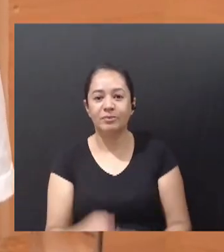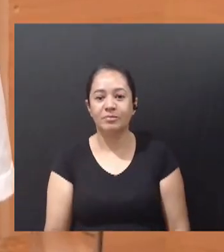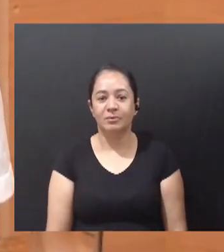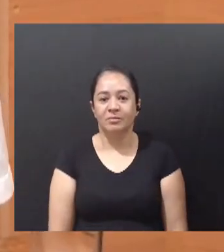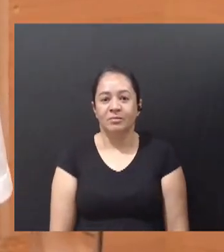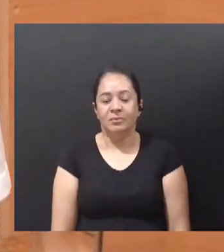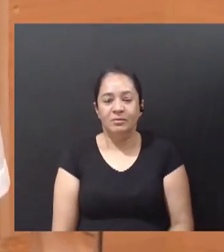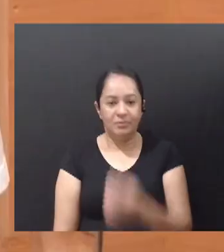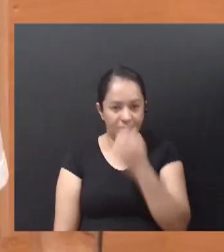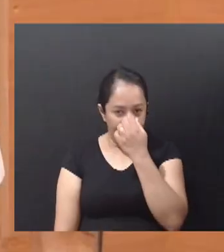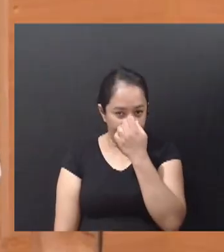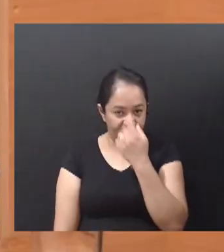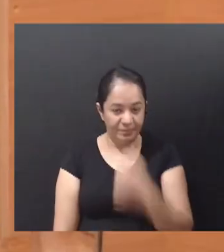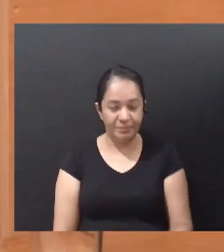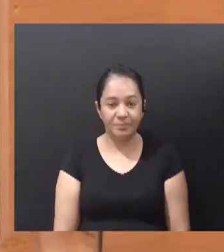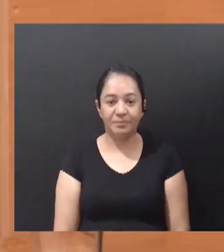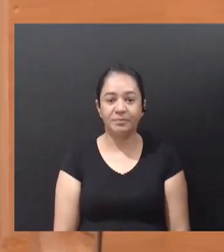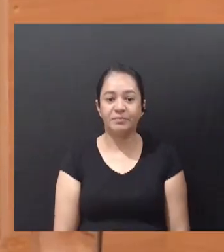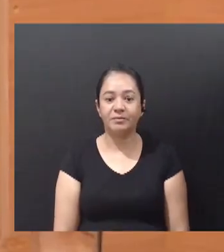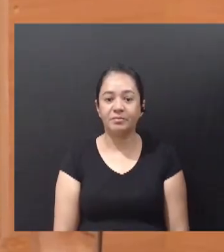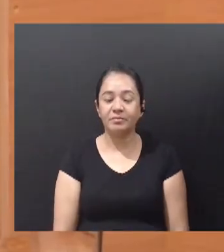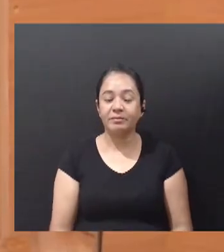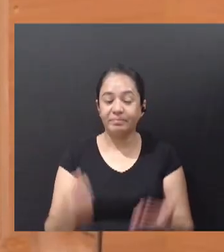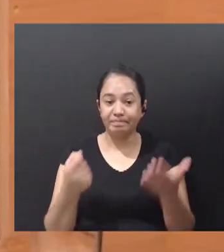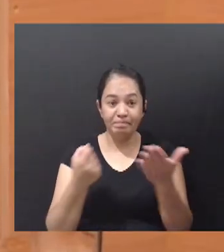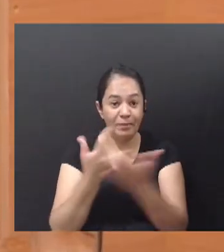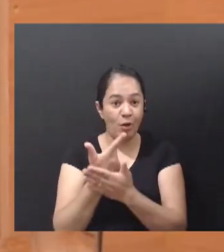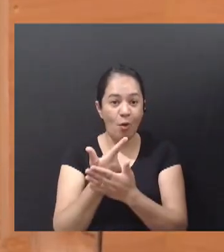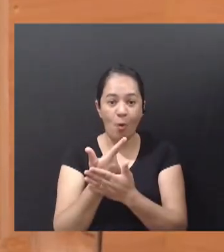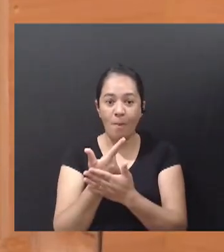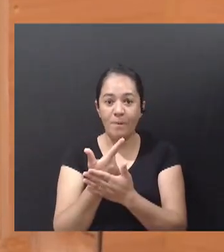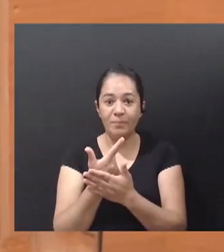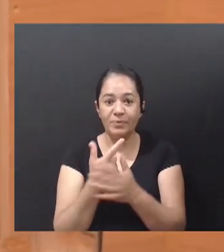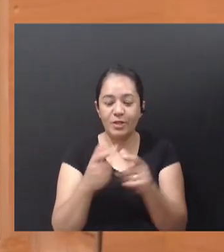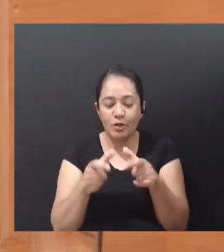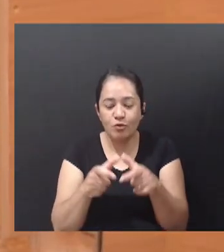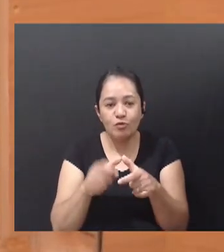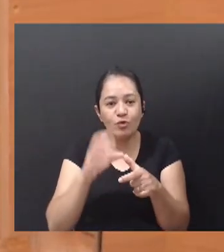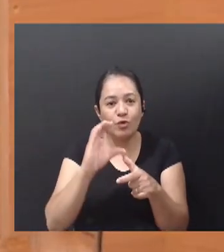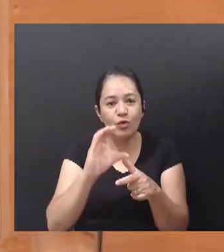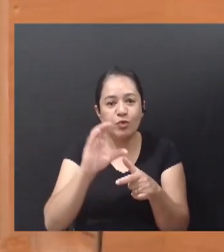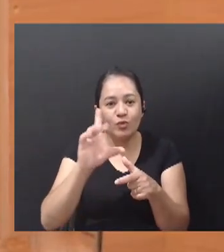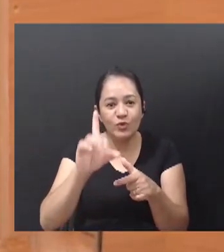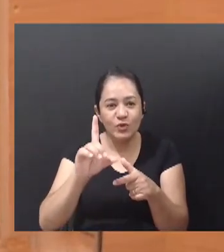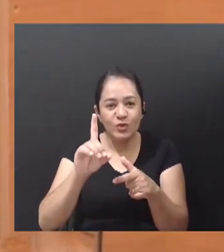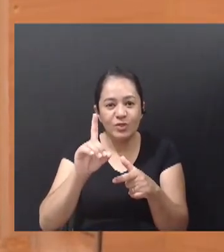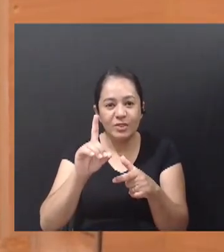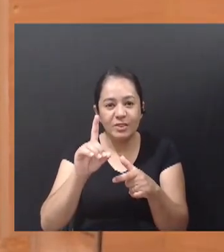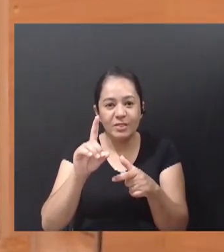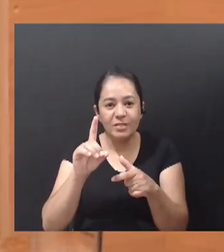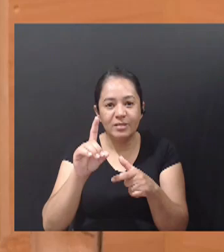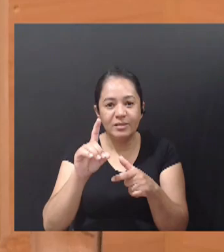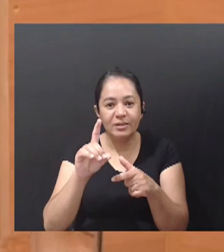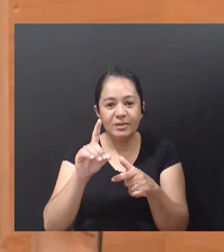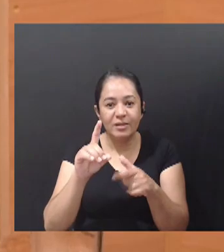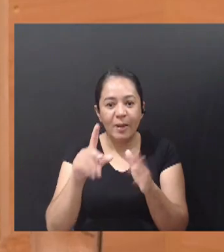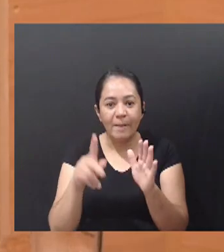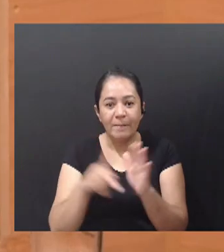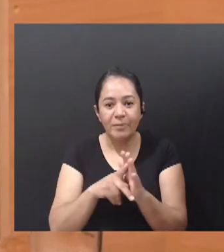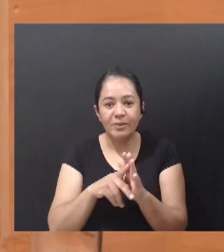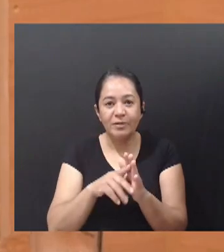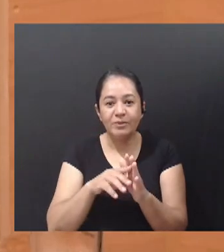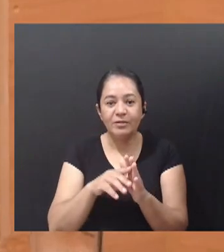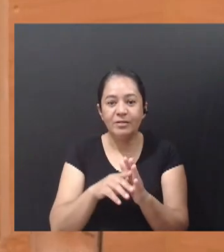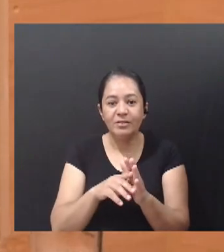era guardinha, e eu comprei um CDzinho, uma demo do The Menos Crime no